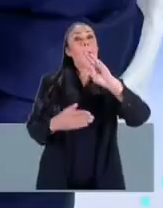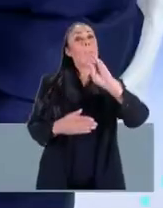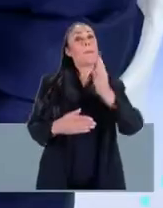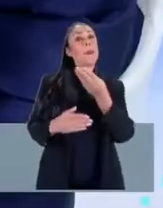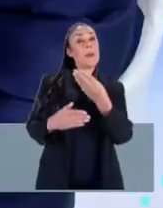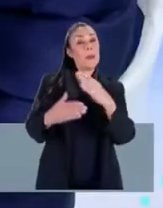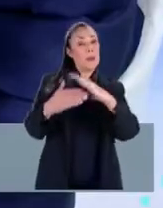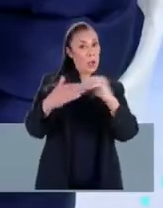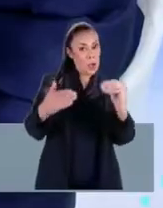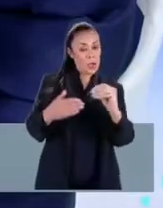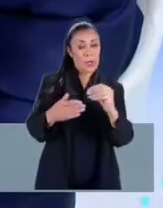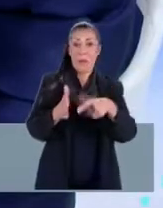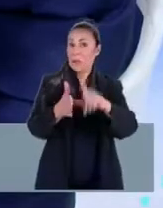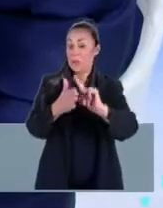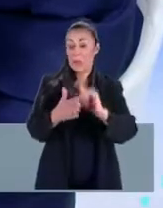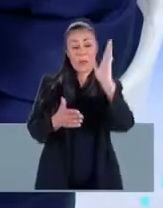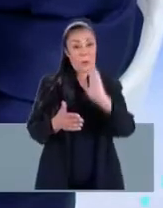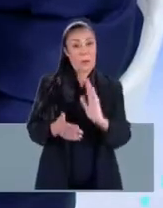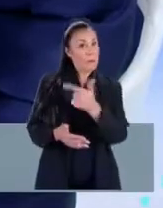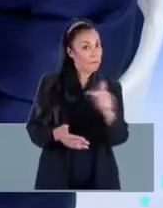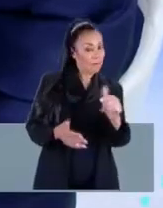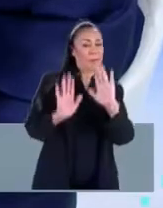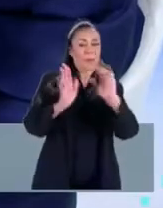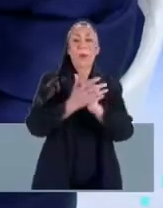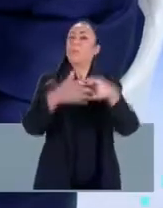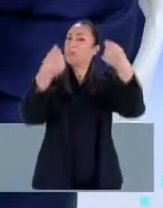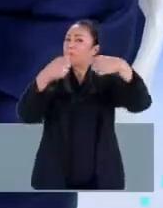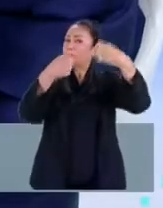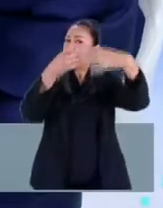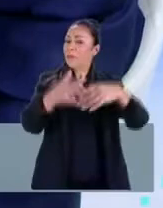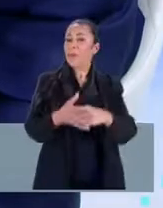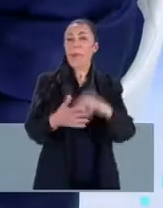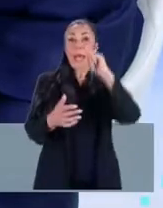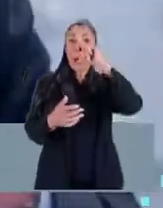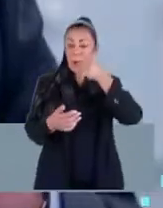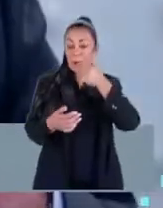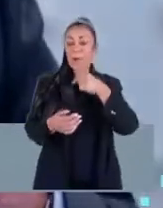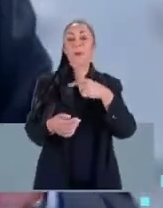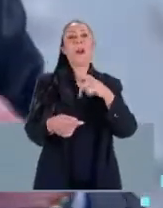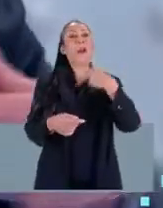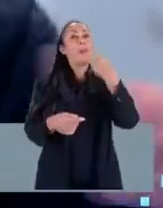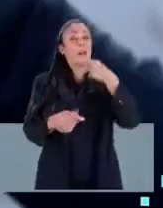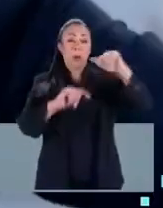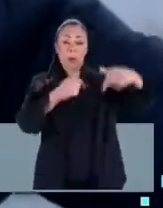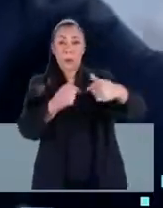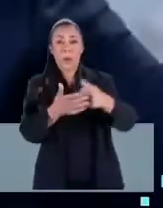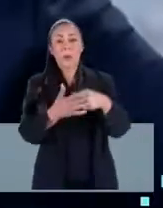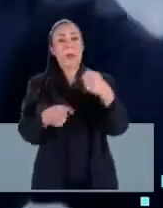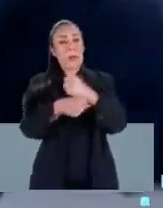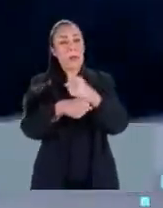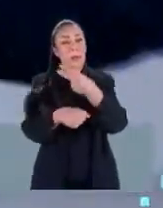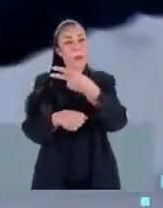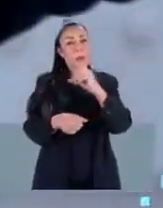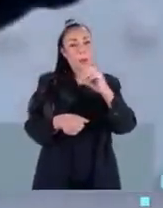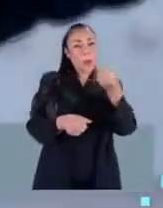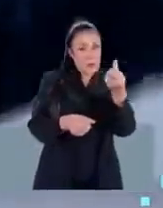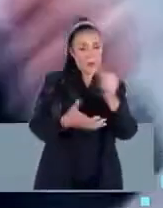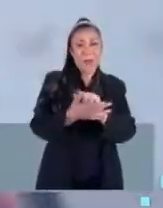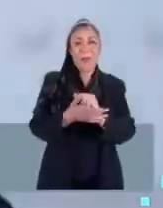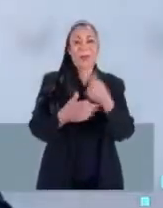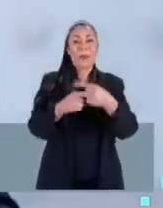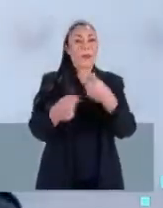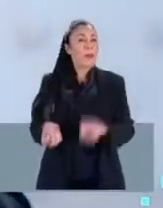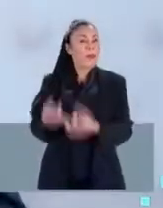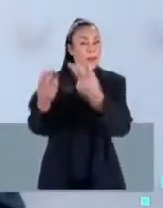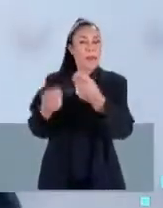Brasil não tinha. Então, veja, deixa eu lhe falar uma coisa. O Alckmin fez muita crítica a mim em 2006 sobre esse negócio de exportar